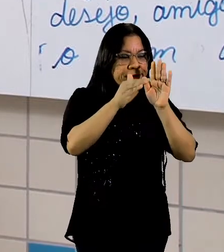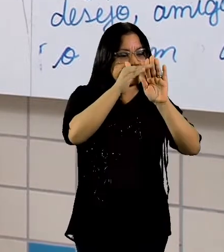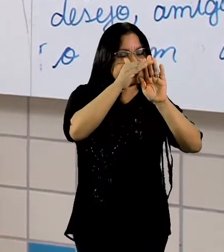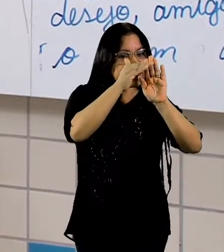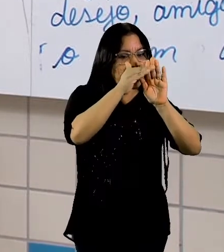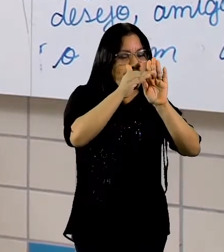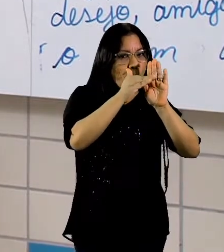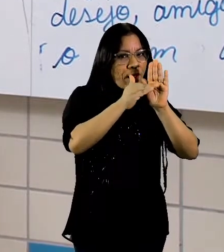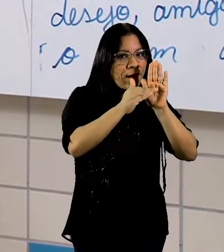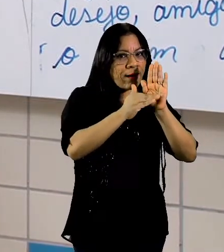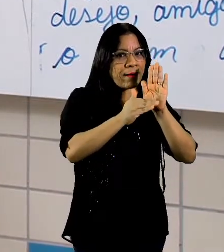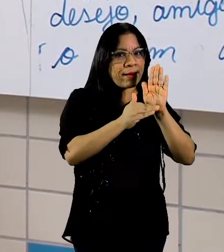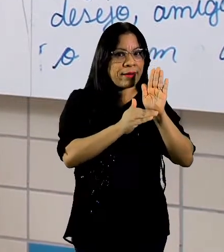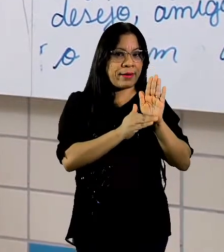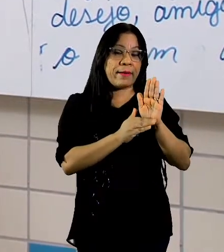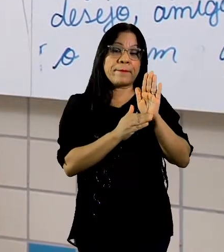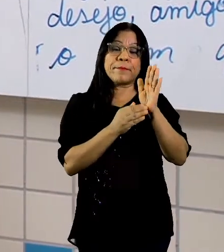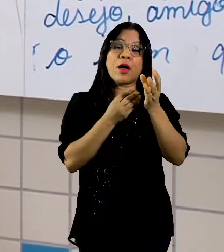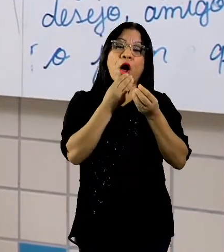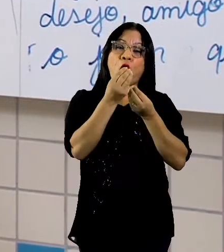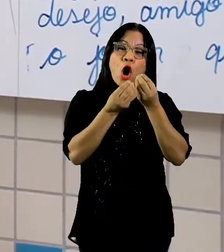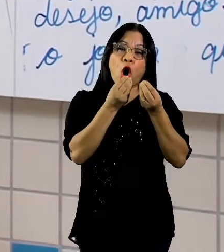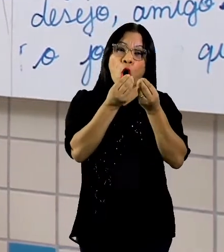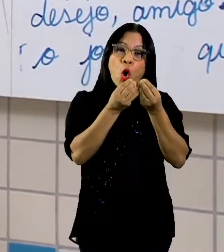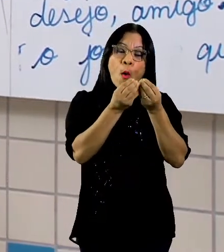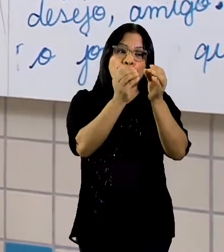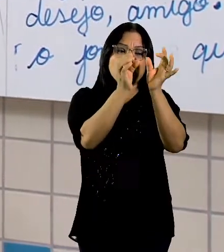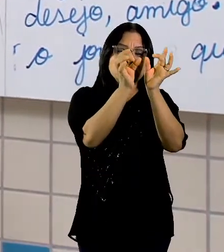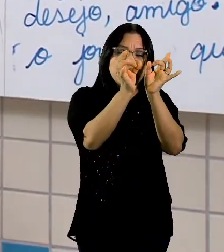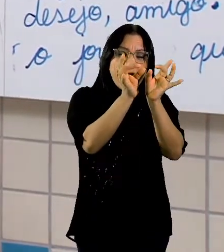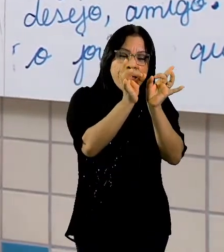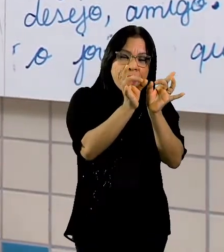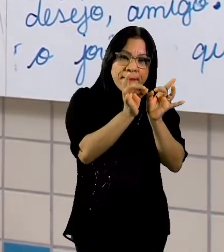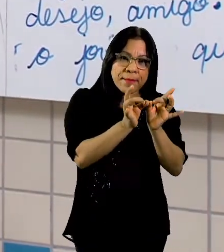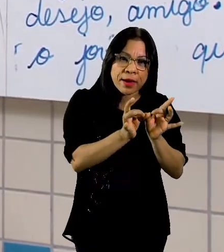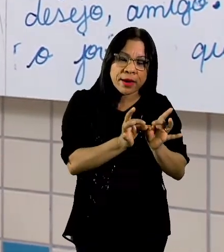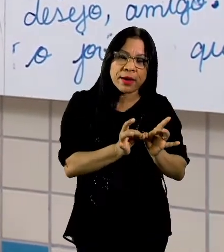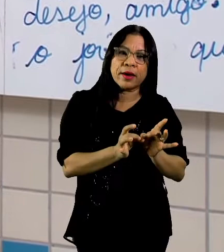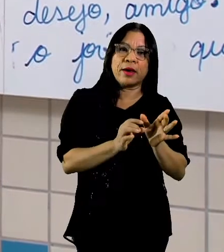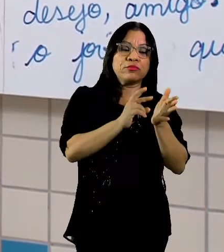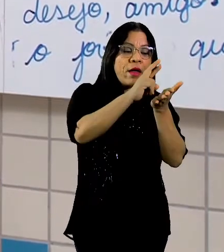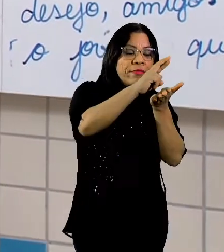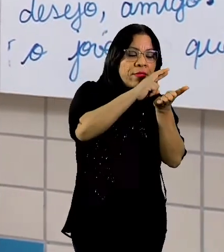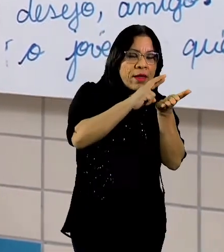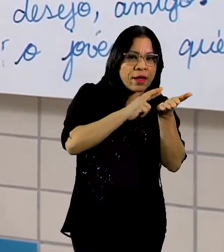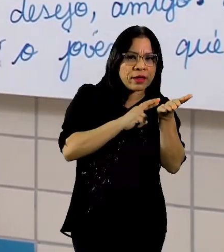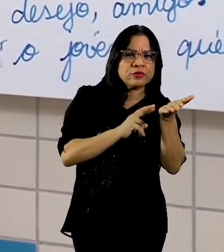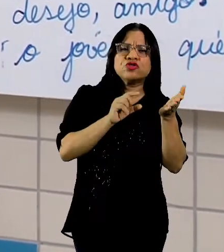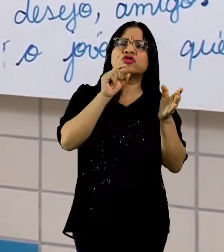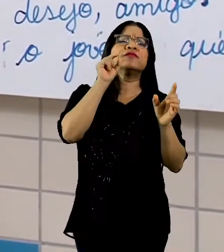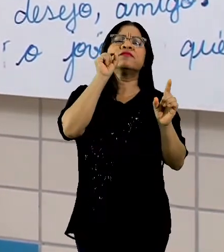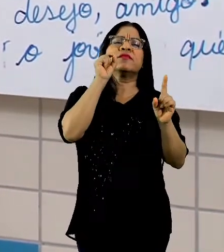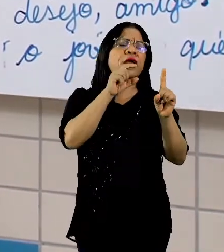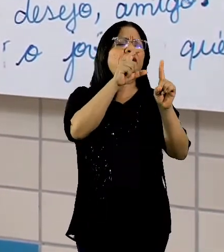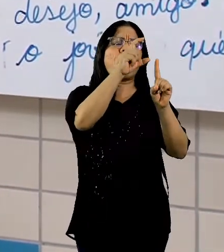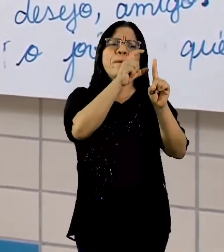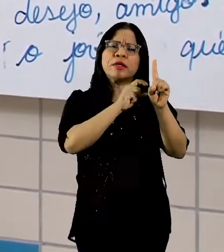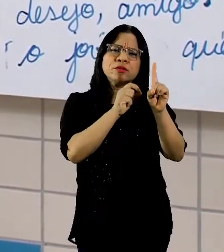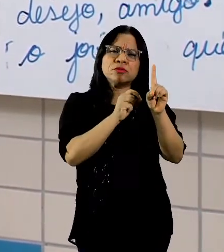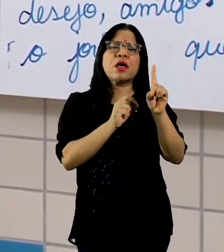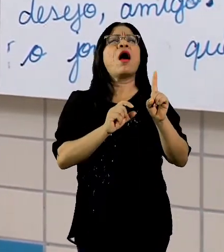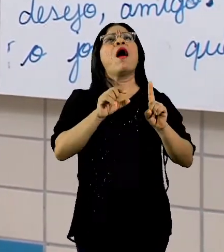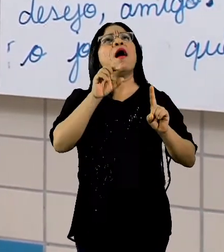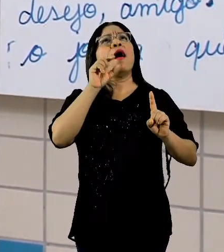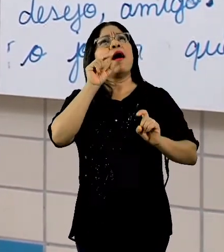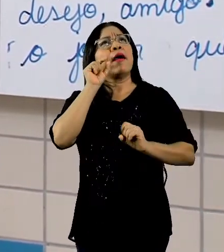da narrativa. Identifique quais são as personagens, qual é o narrador, se tem